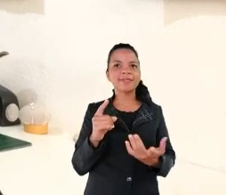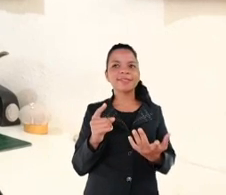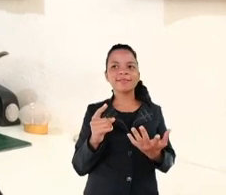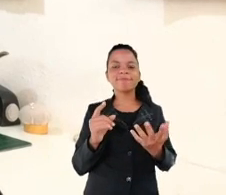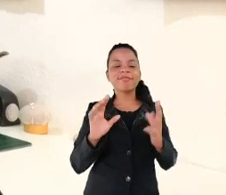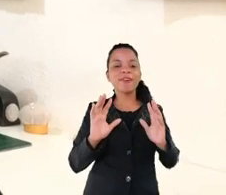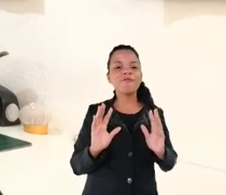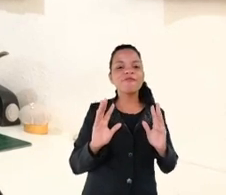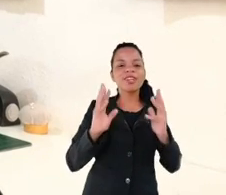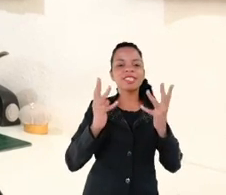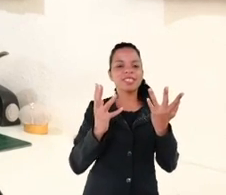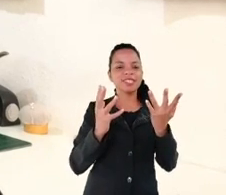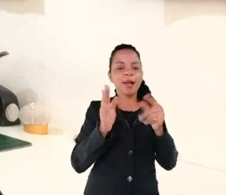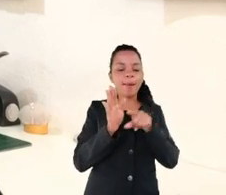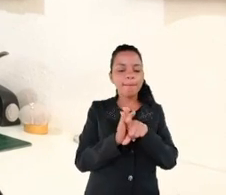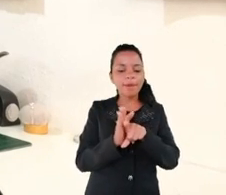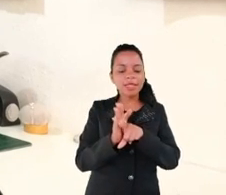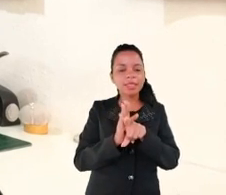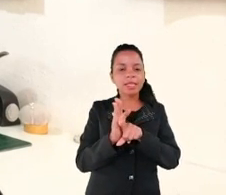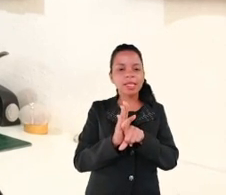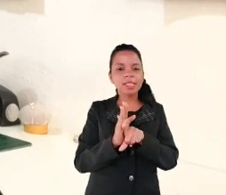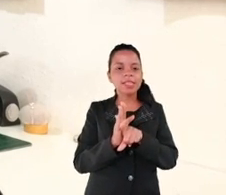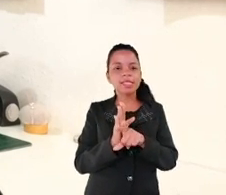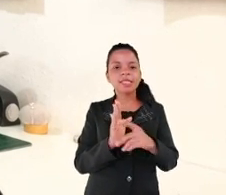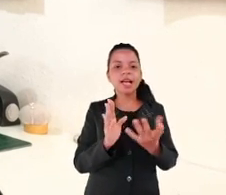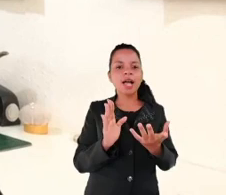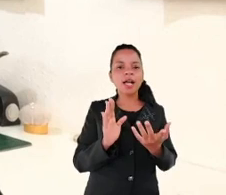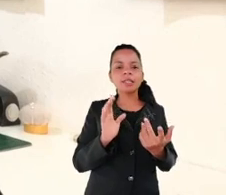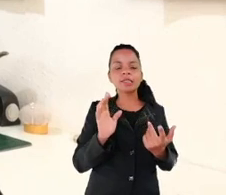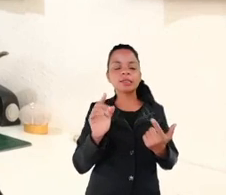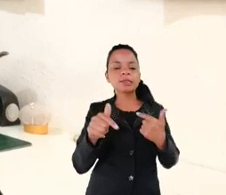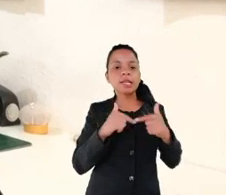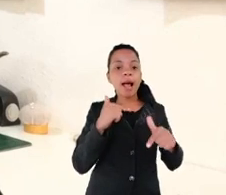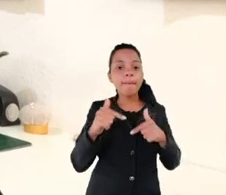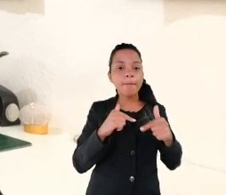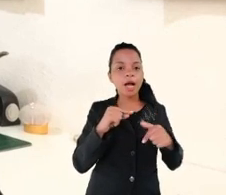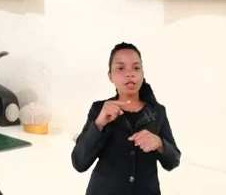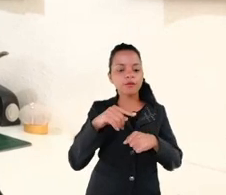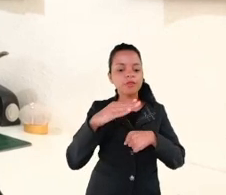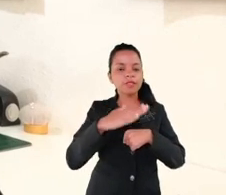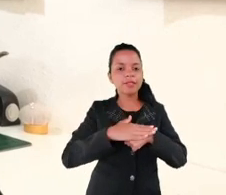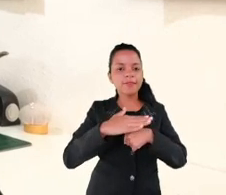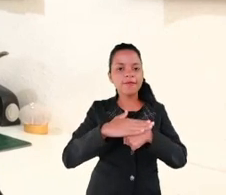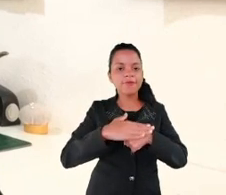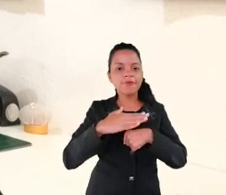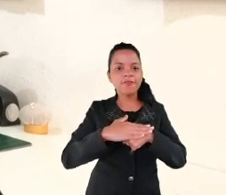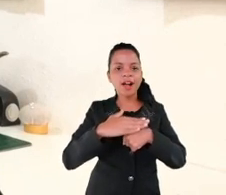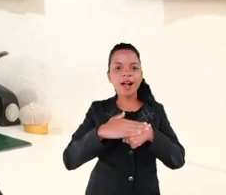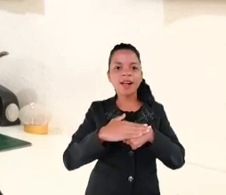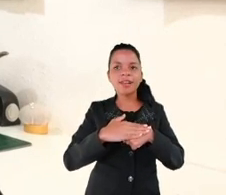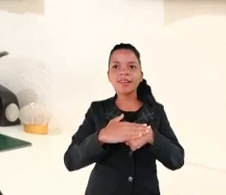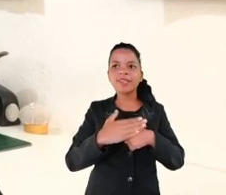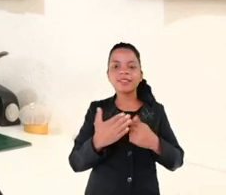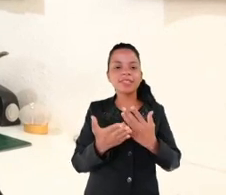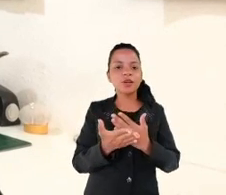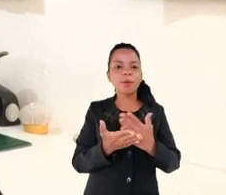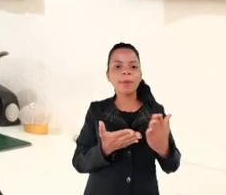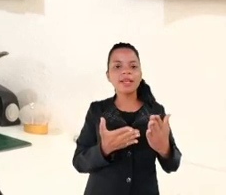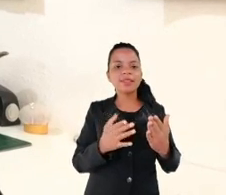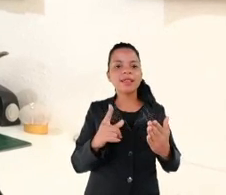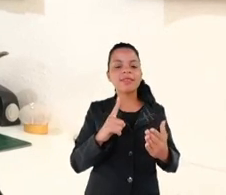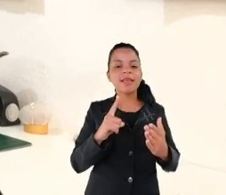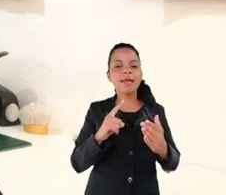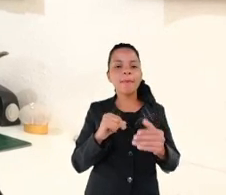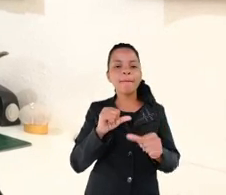que você faz e ele chega num ponto que ele já começa a ter uma transição no próprio trabalho,